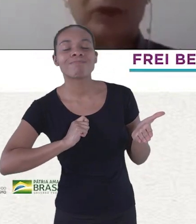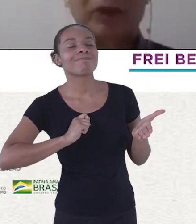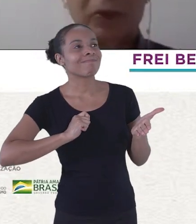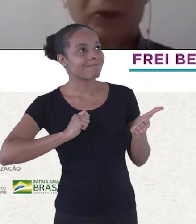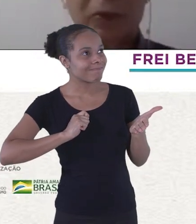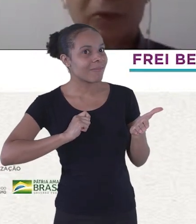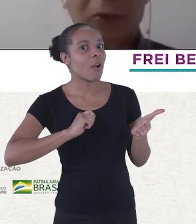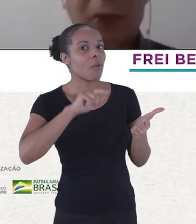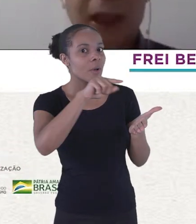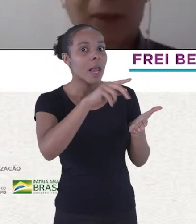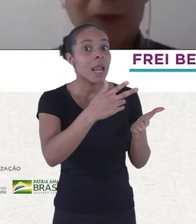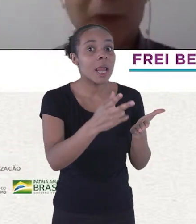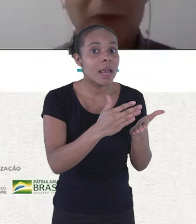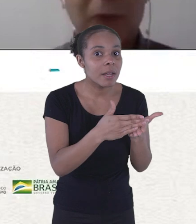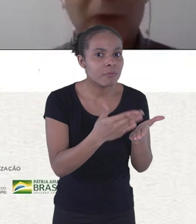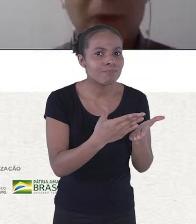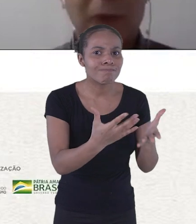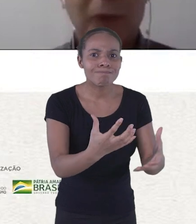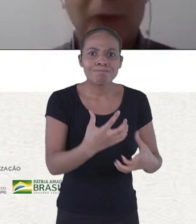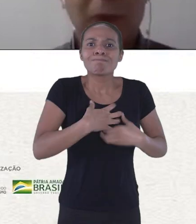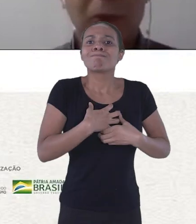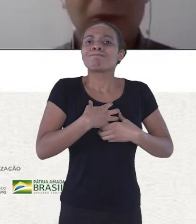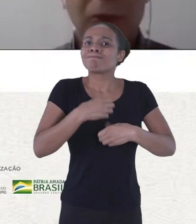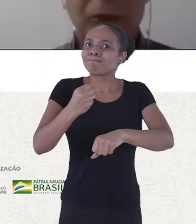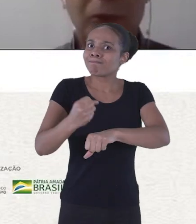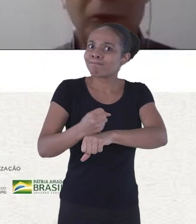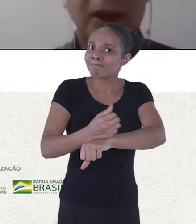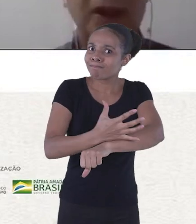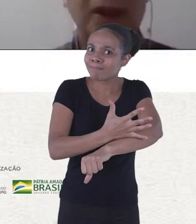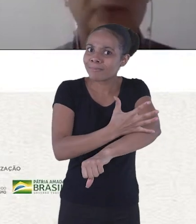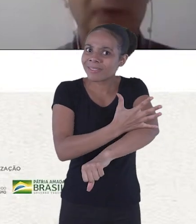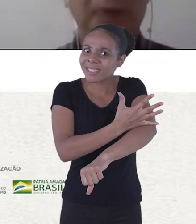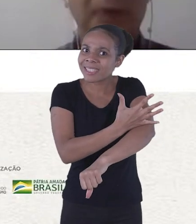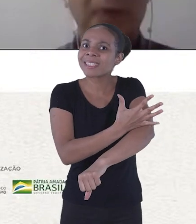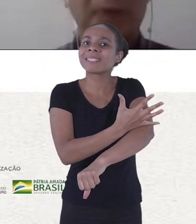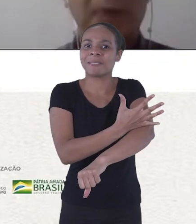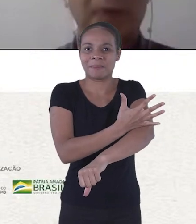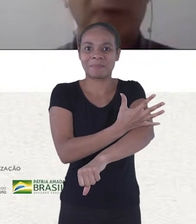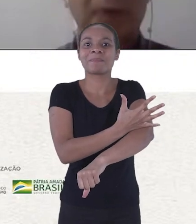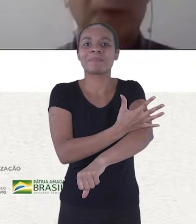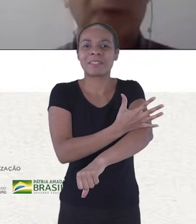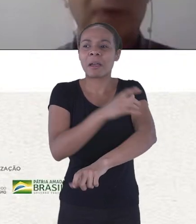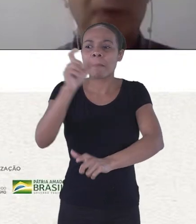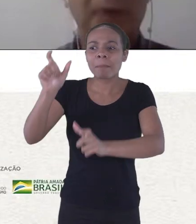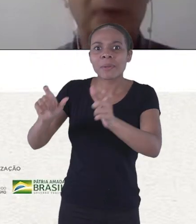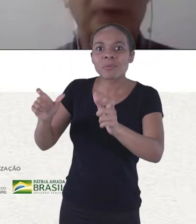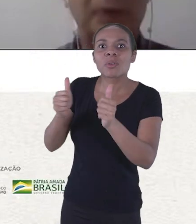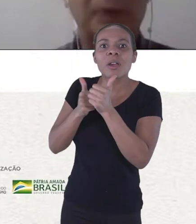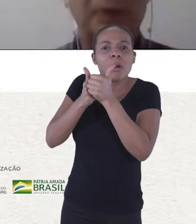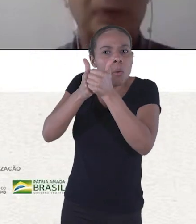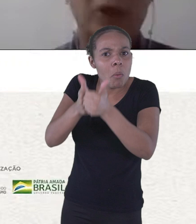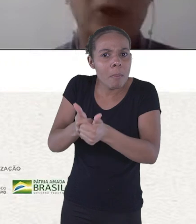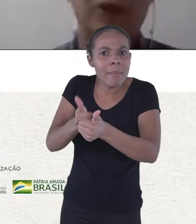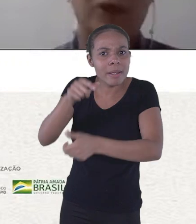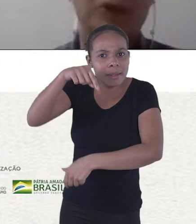um livro, o ar que me falta, eu diria aí para o pessoal que nos acompanha, um livro